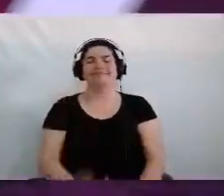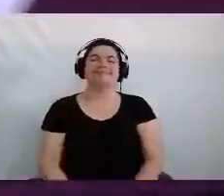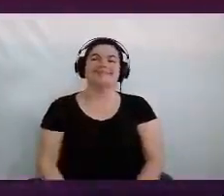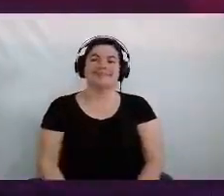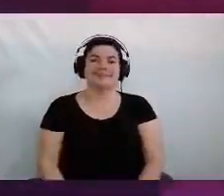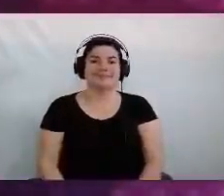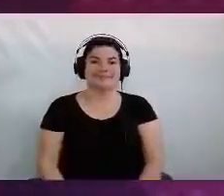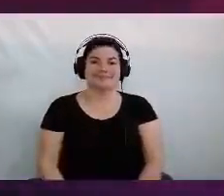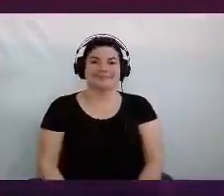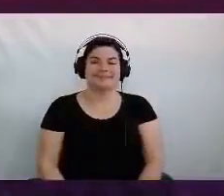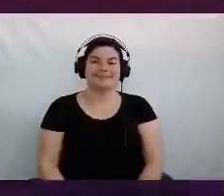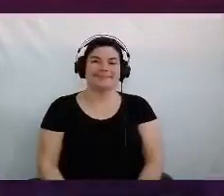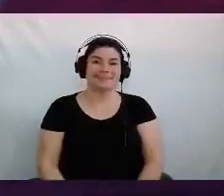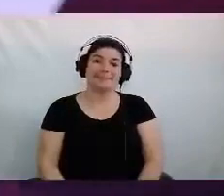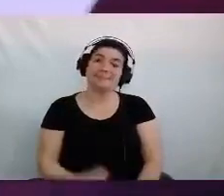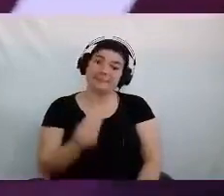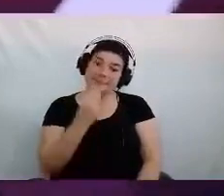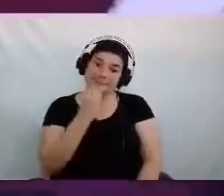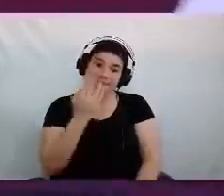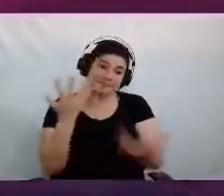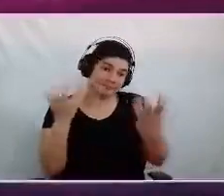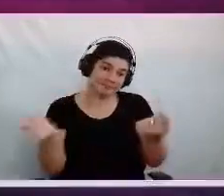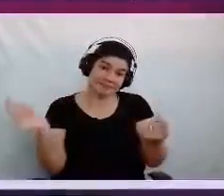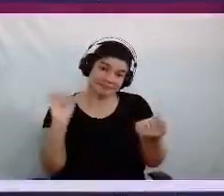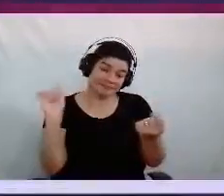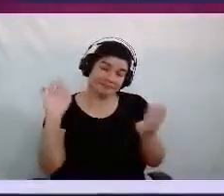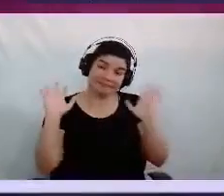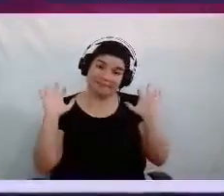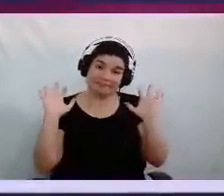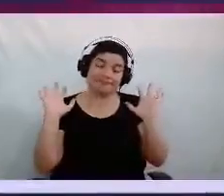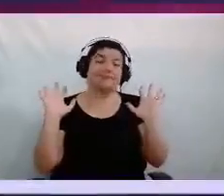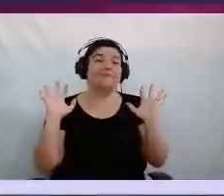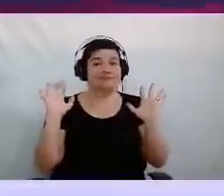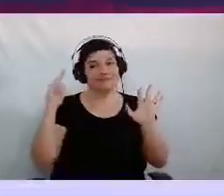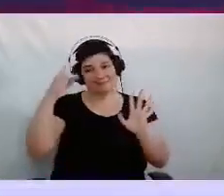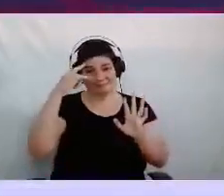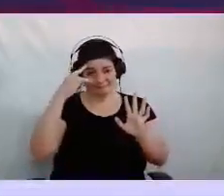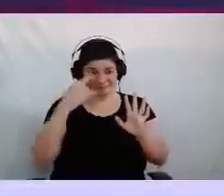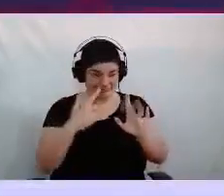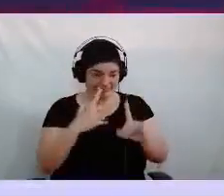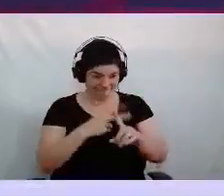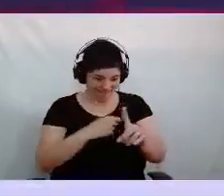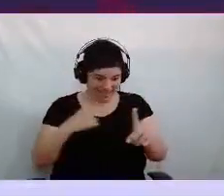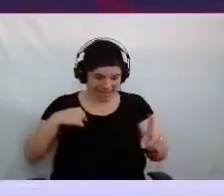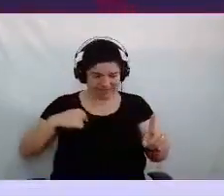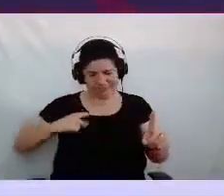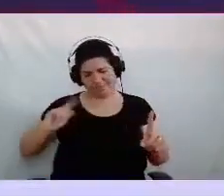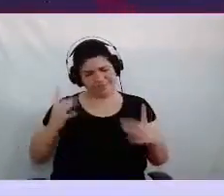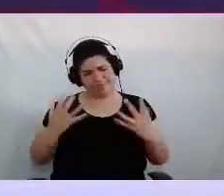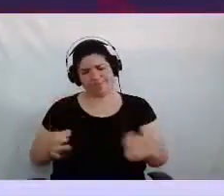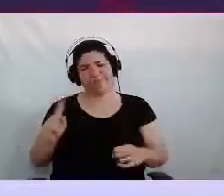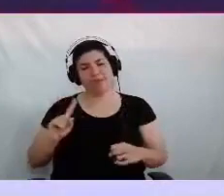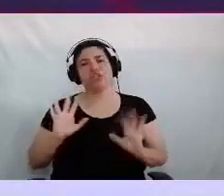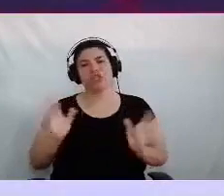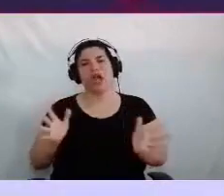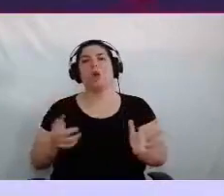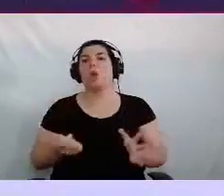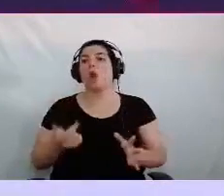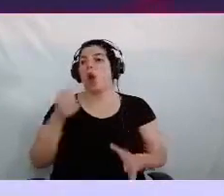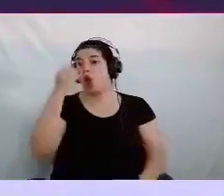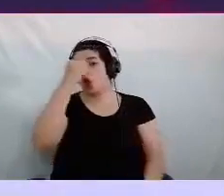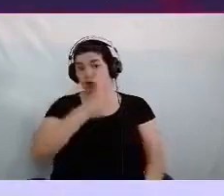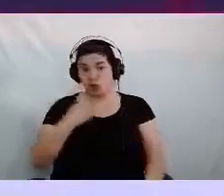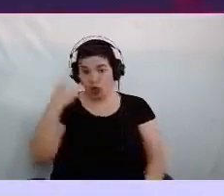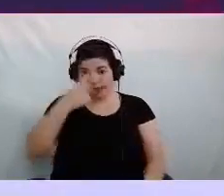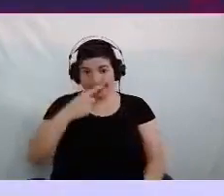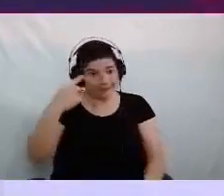Bom, é claro que eu não podia aceitar, eu não podia me entregar por vencido. Aqui já estavam no final das minhas 8 horas. Lembrem-se disso, eu tinha